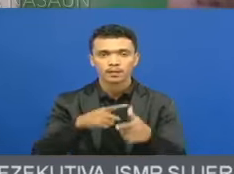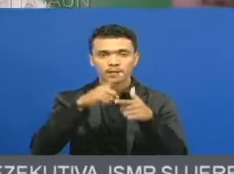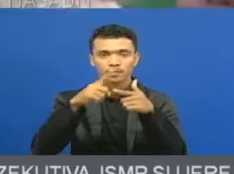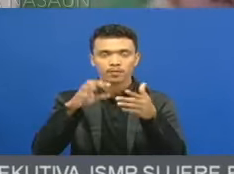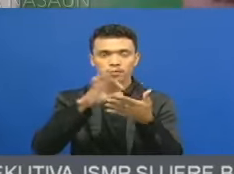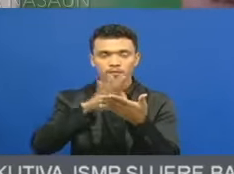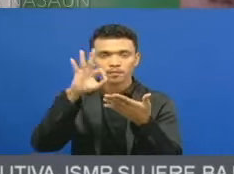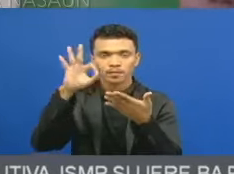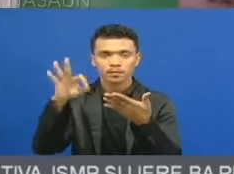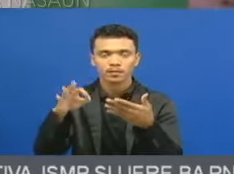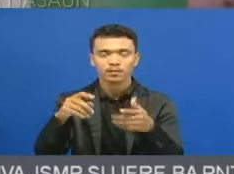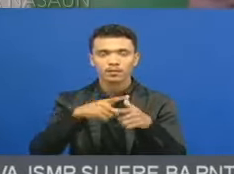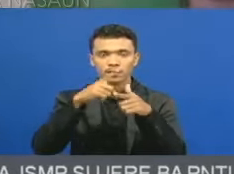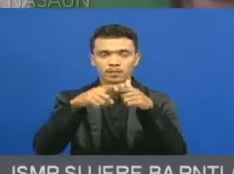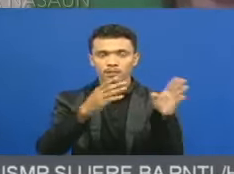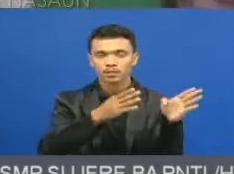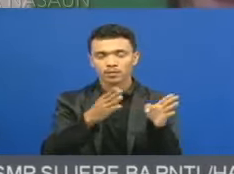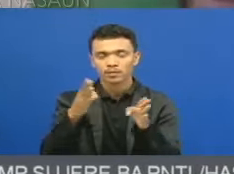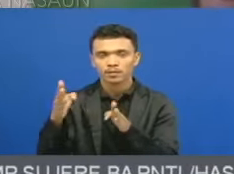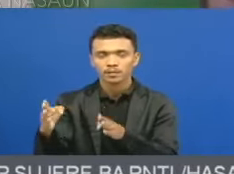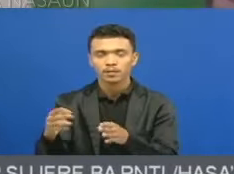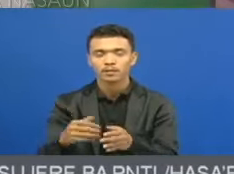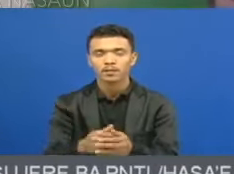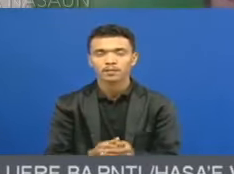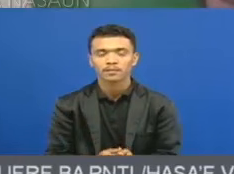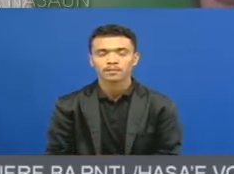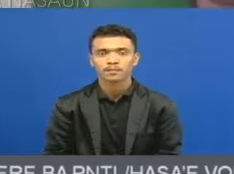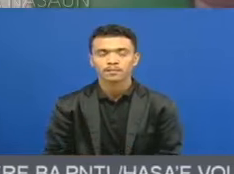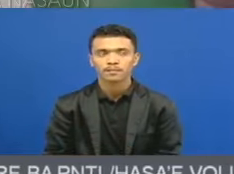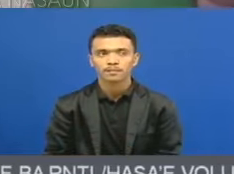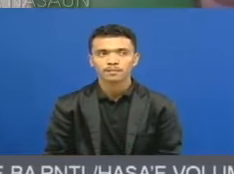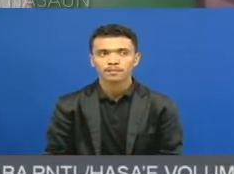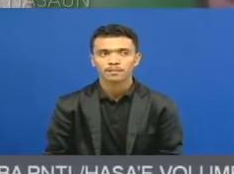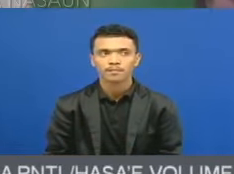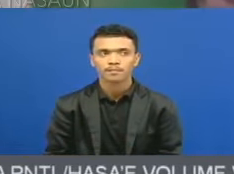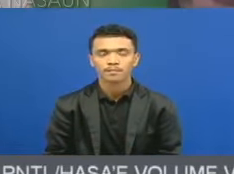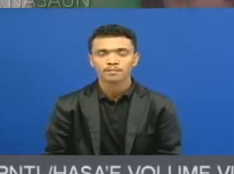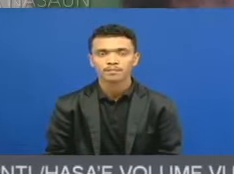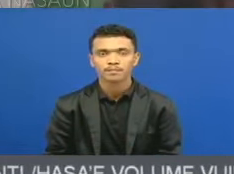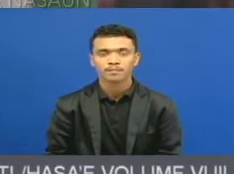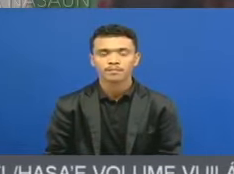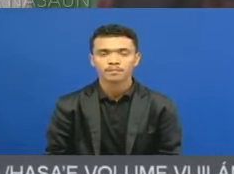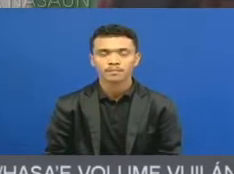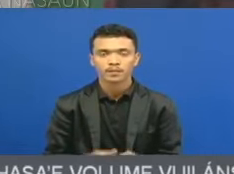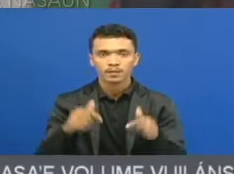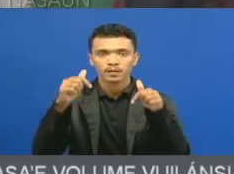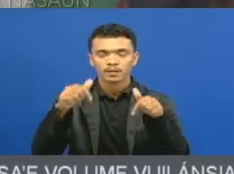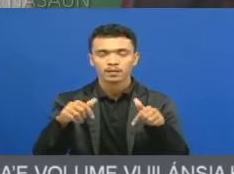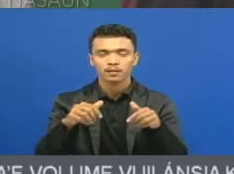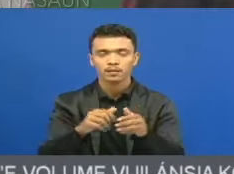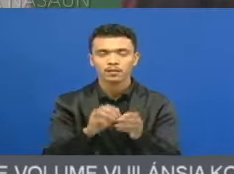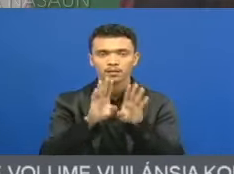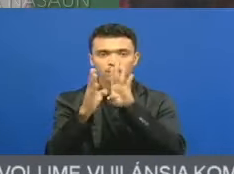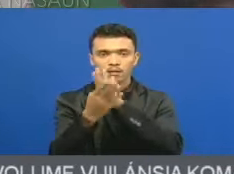formação, além de iremos, ser para preparar o cona e ter um instrutor, ser. Lição, né? Lição, instrutor, ser, e ter um, e ter um, e ter um, e